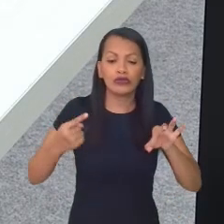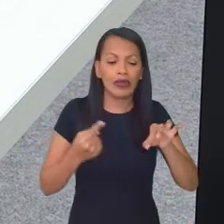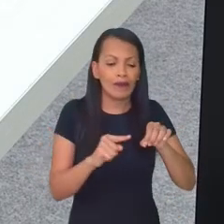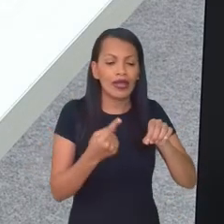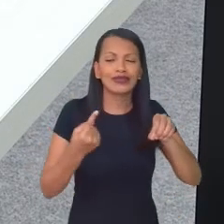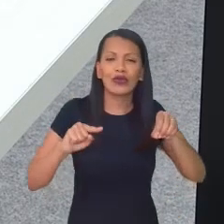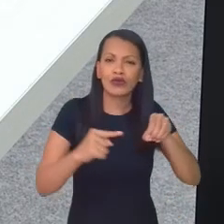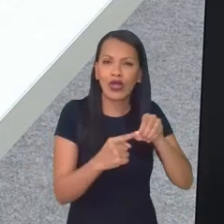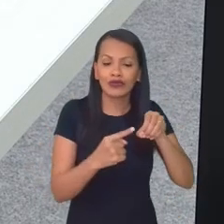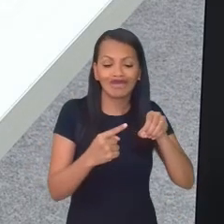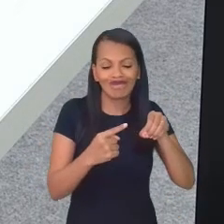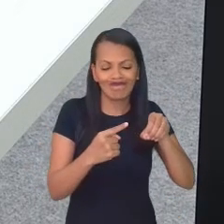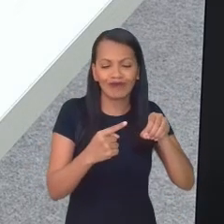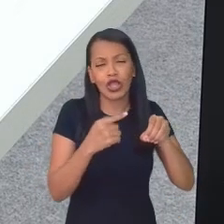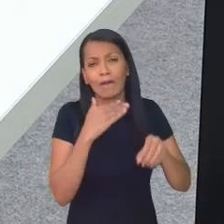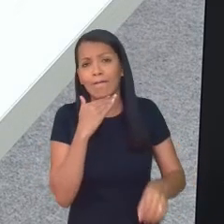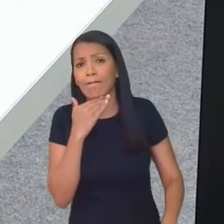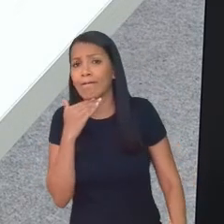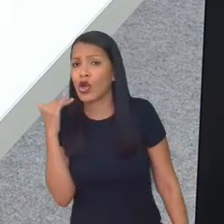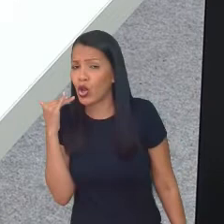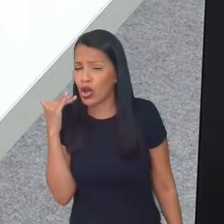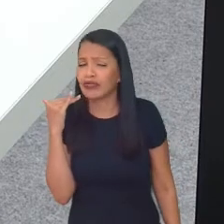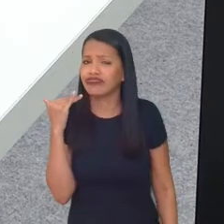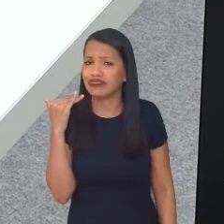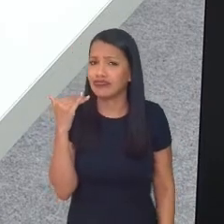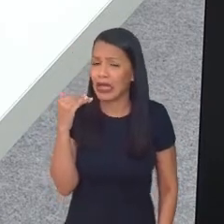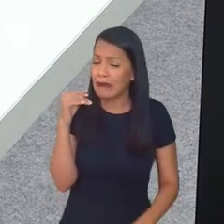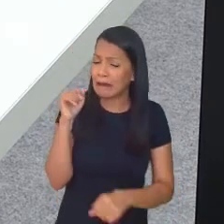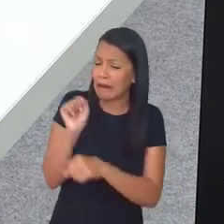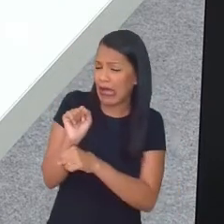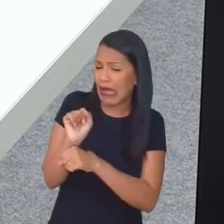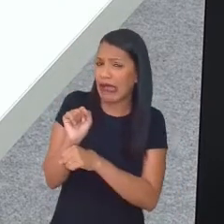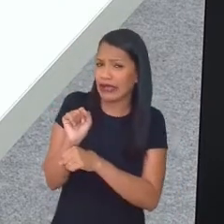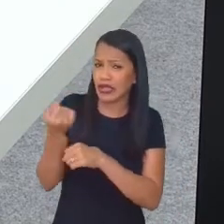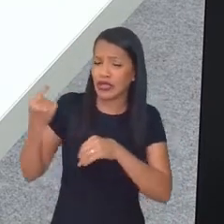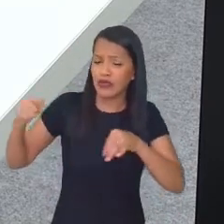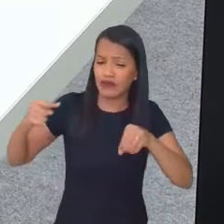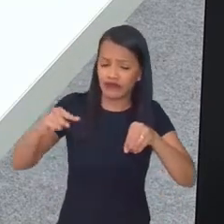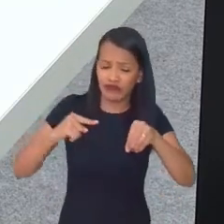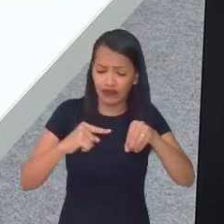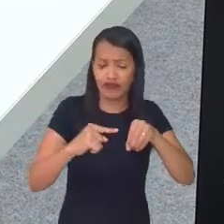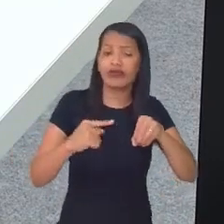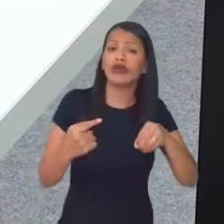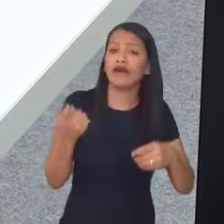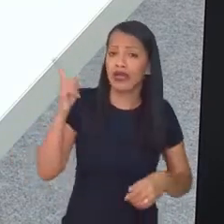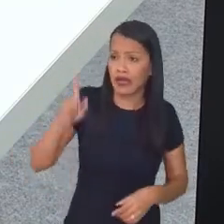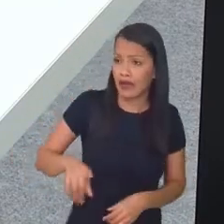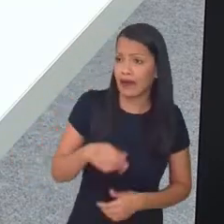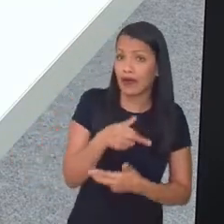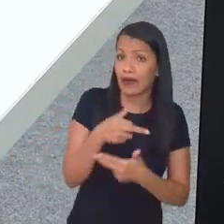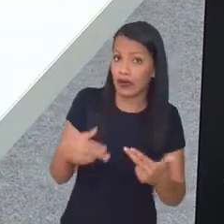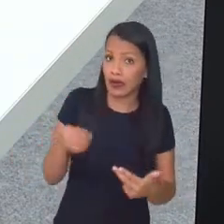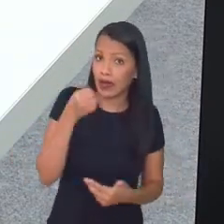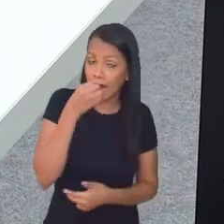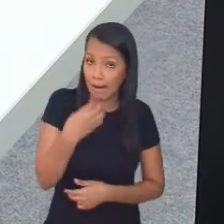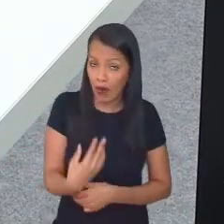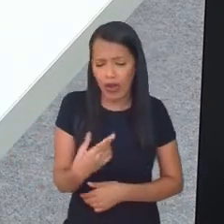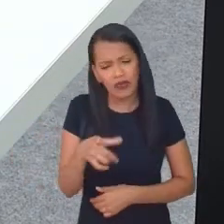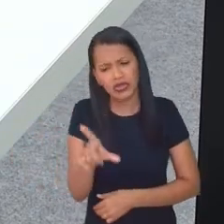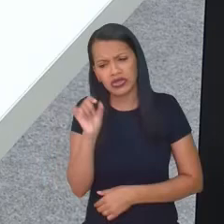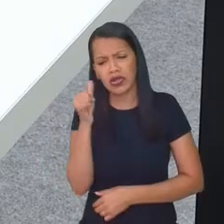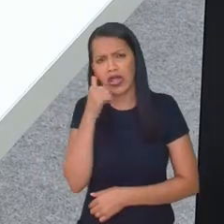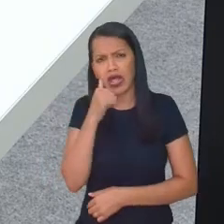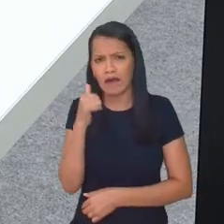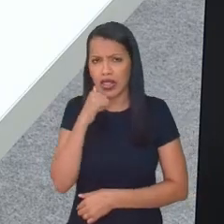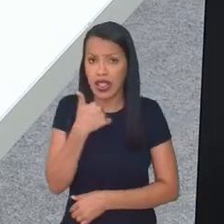também, eles percam aquela mobilidade para chegar até o útero. Então é uma opção também da mulher, e ele fica